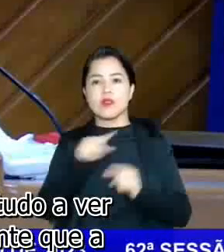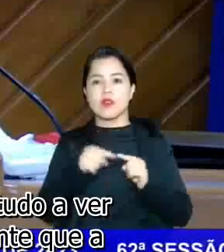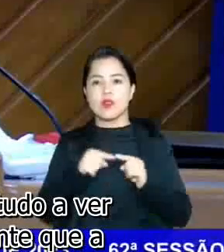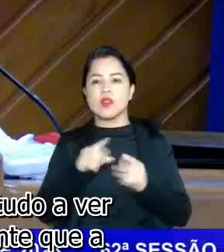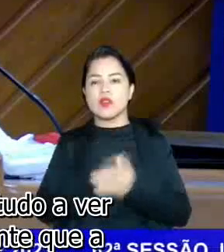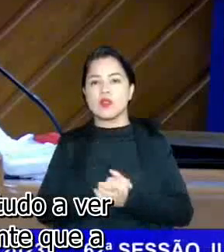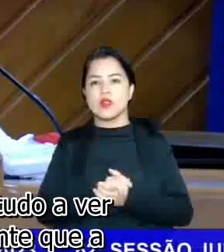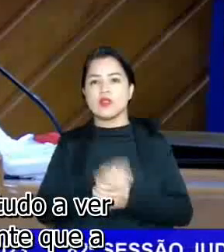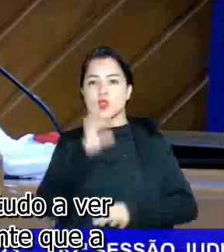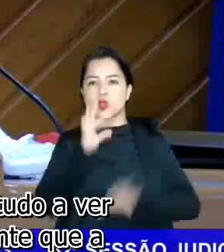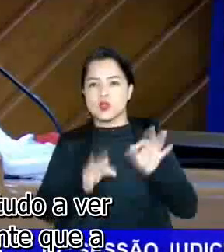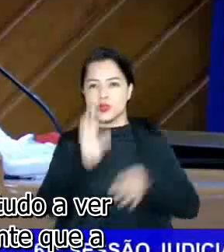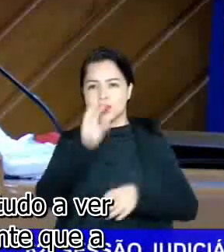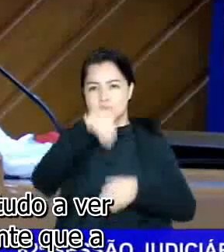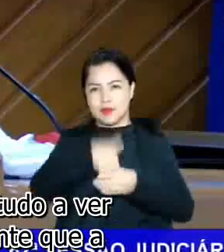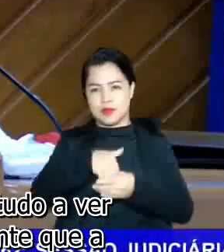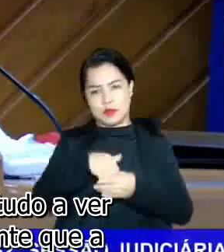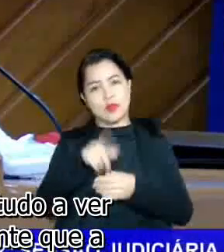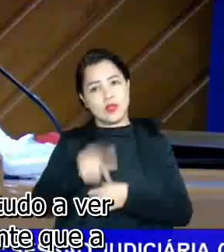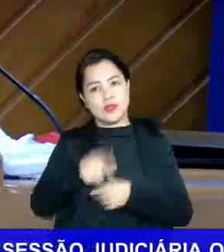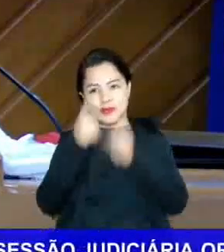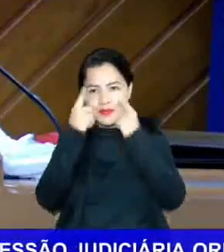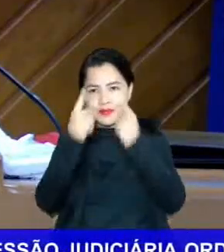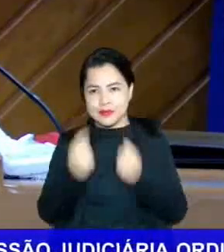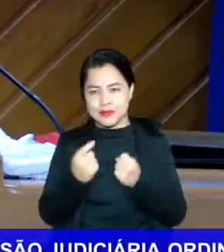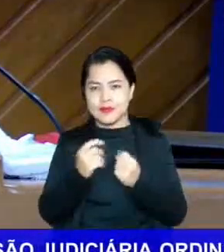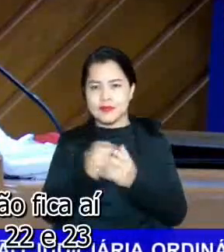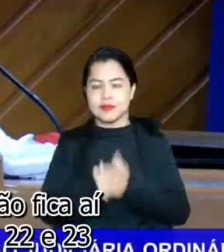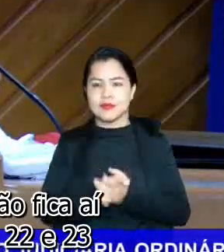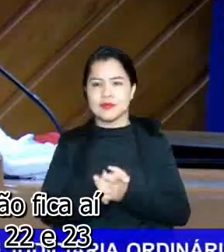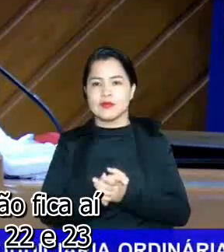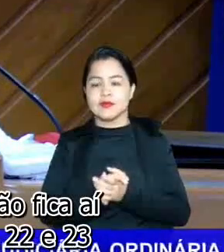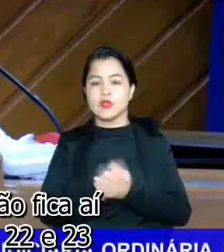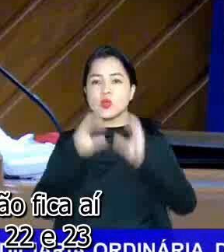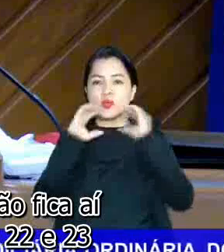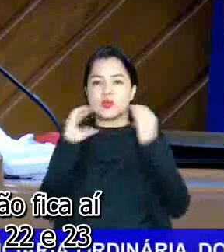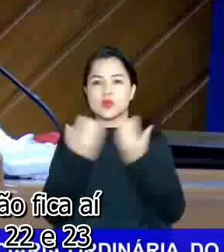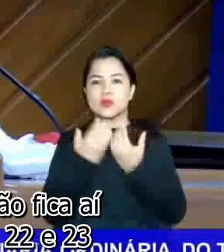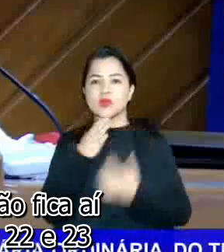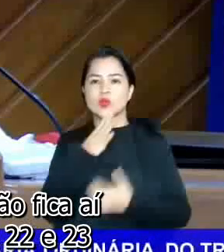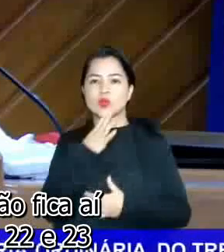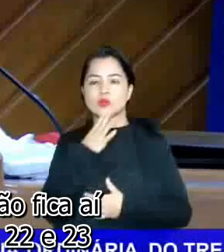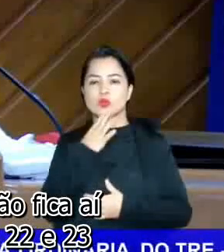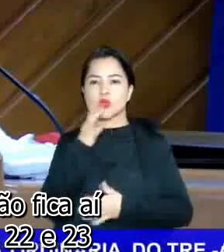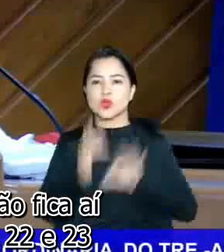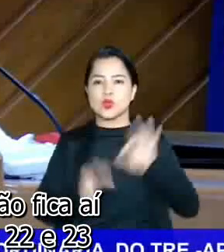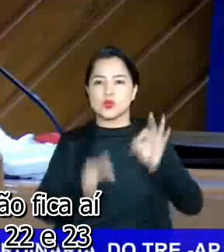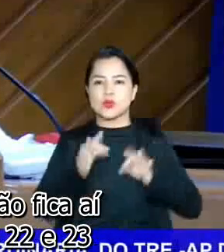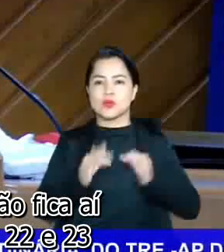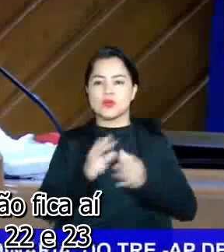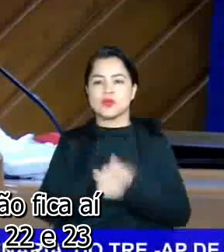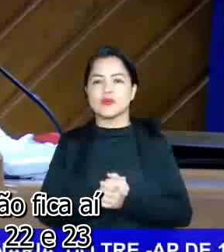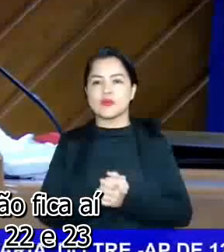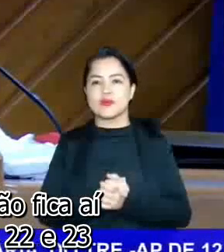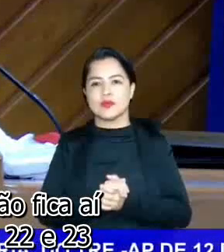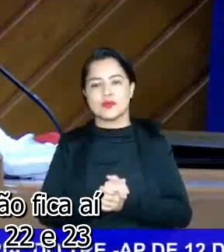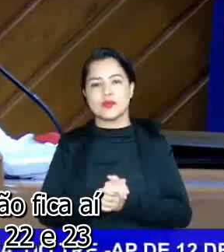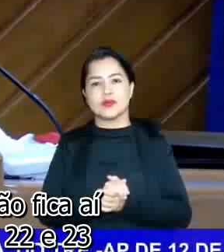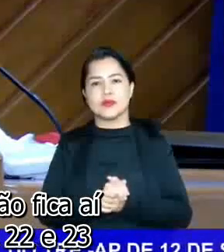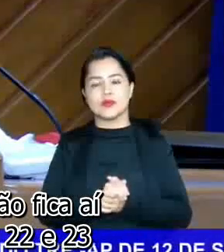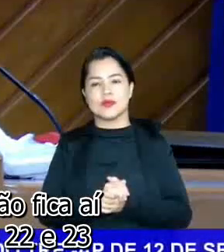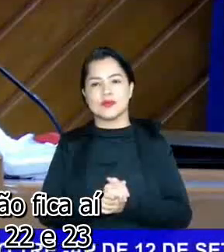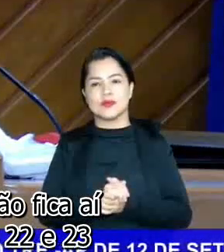ver com a justiça eleitoral, então seria muito interessante que a comunidade conhecesse os juízes membros, né? Então fica aí